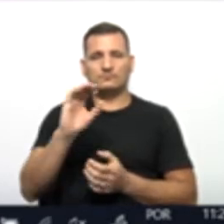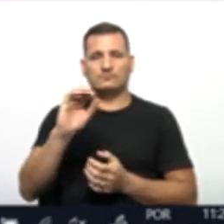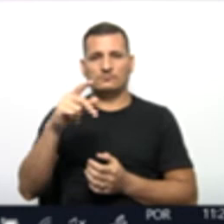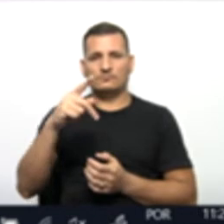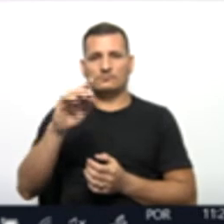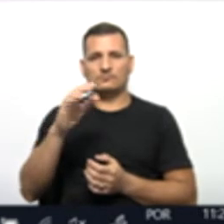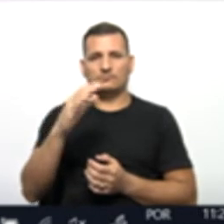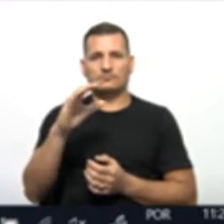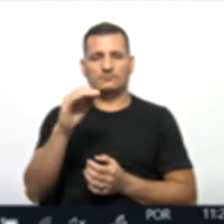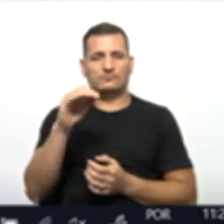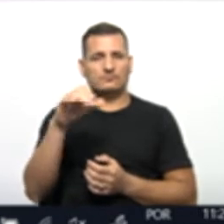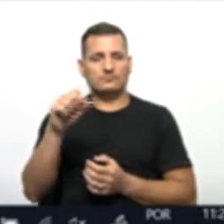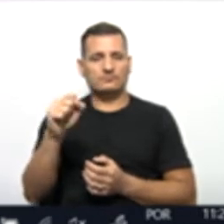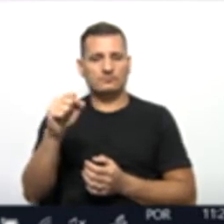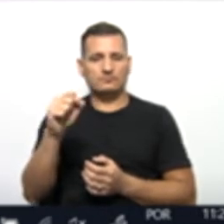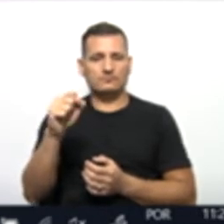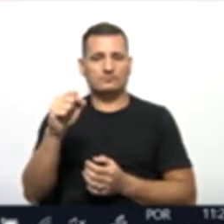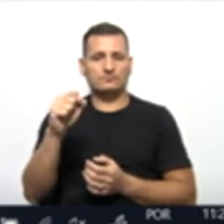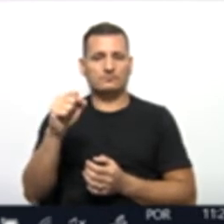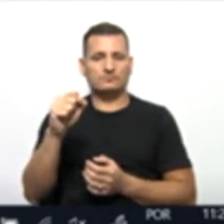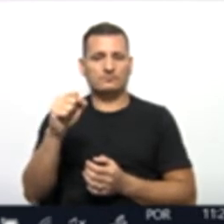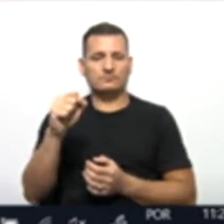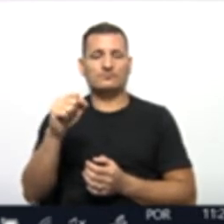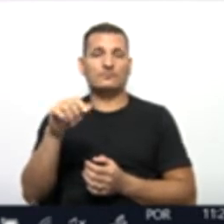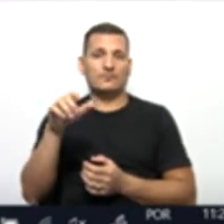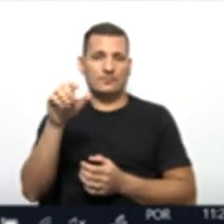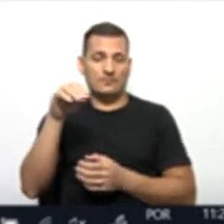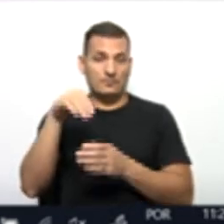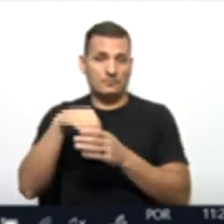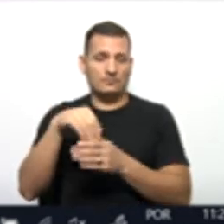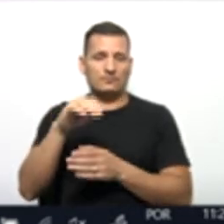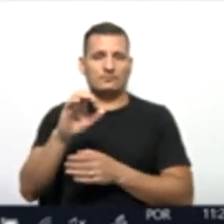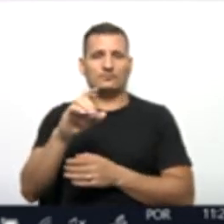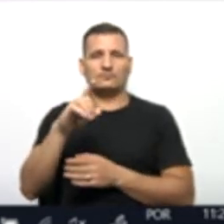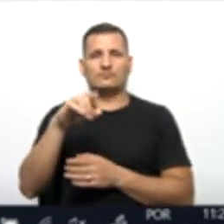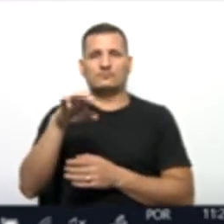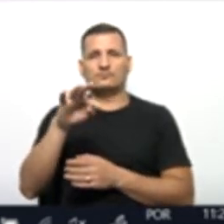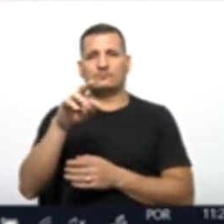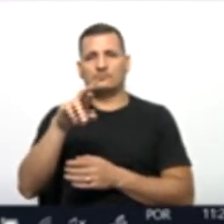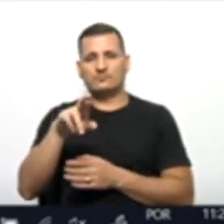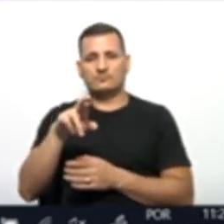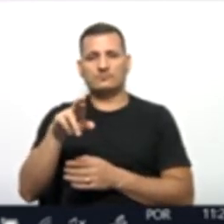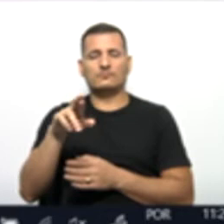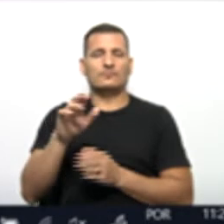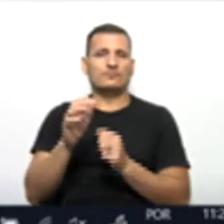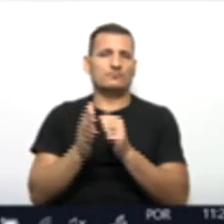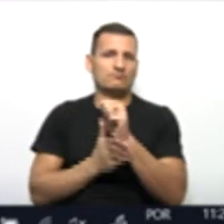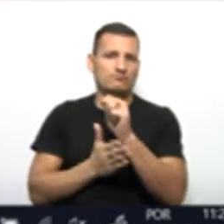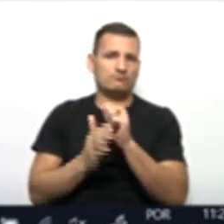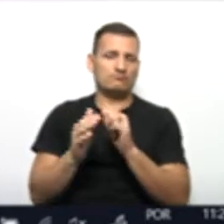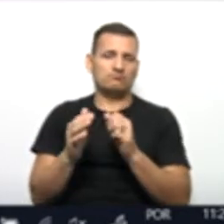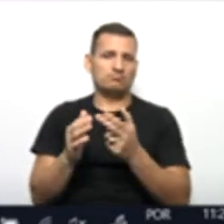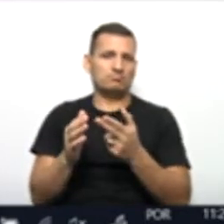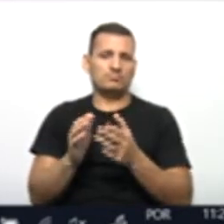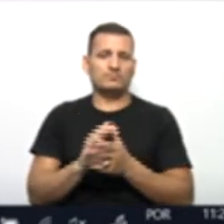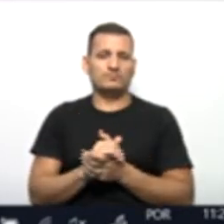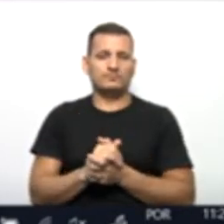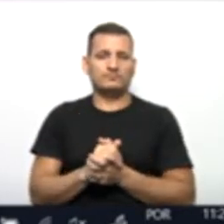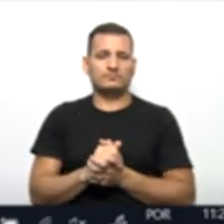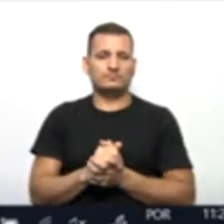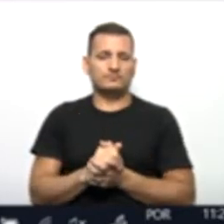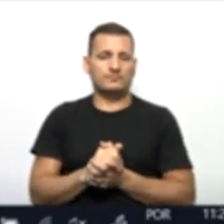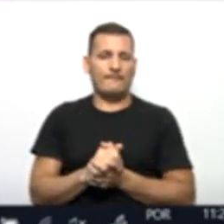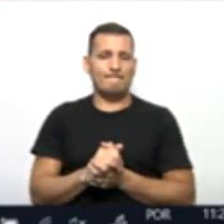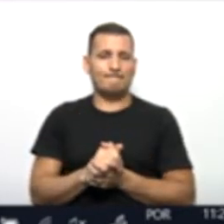parte de opções da coluna opções eu estou com esse edital contato excluir contato certo e aqui nos